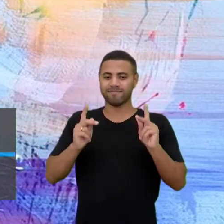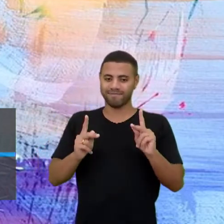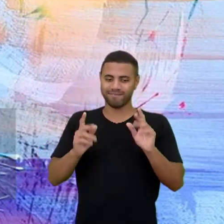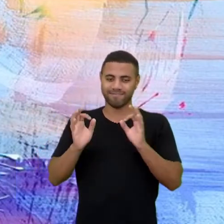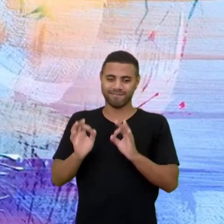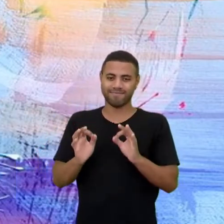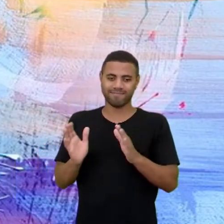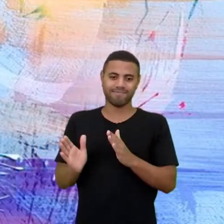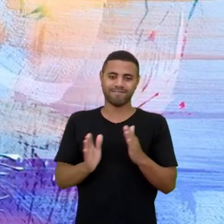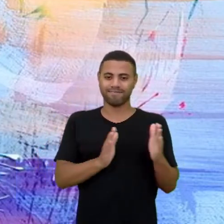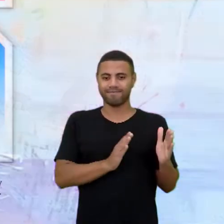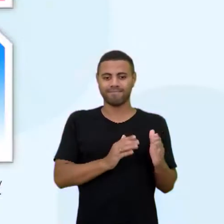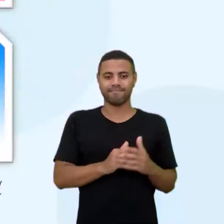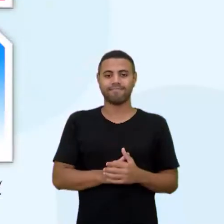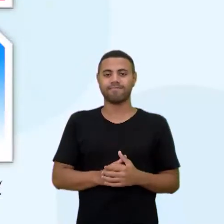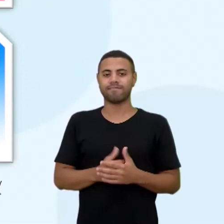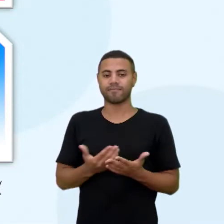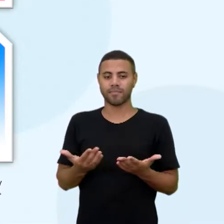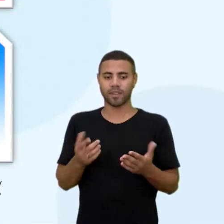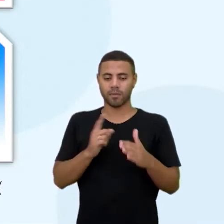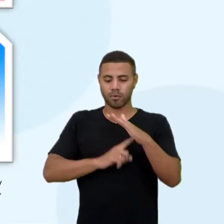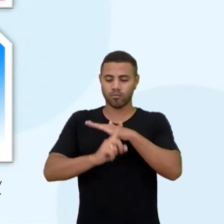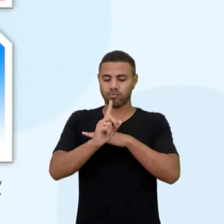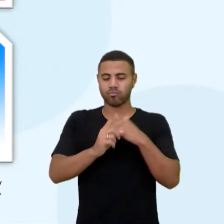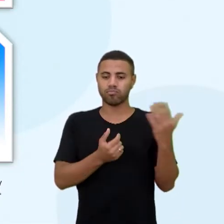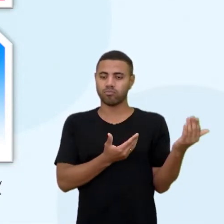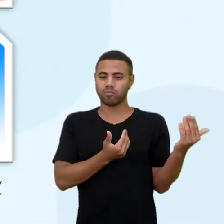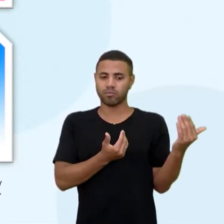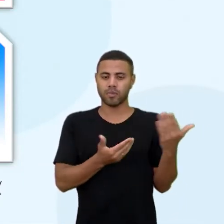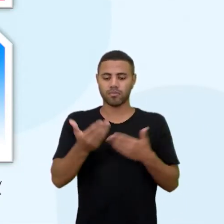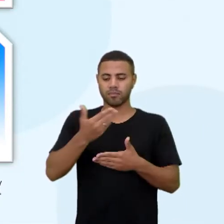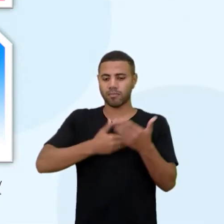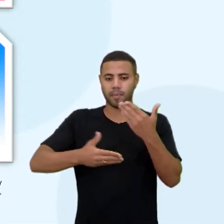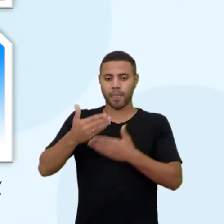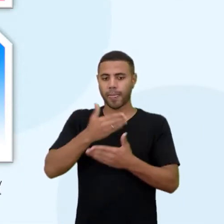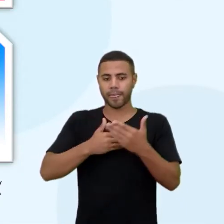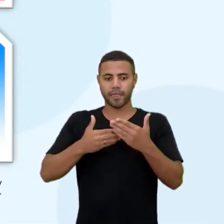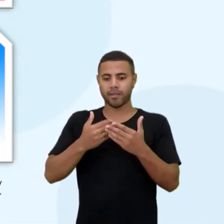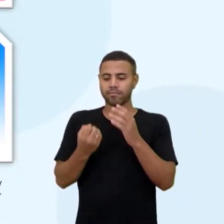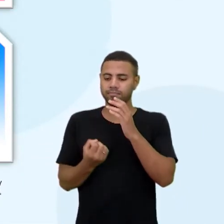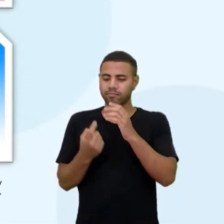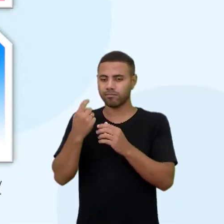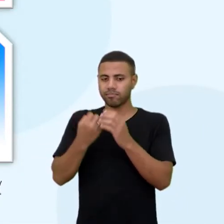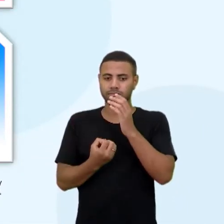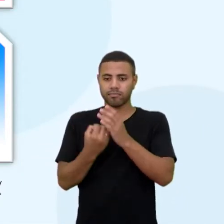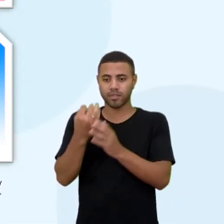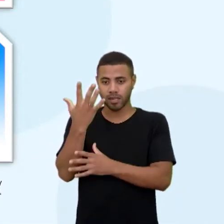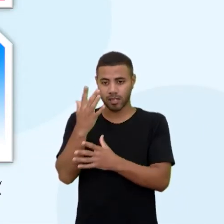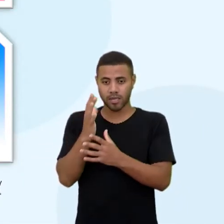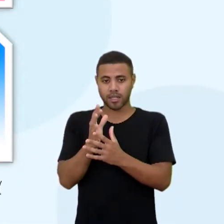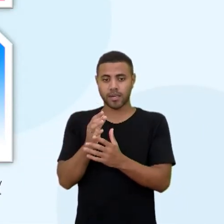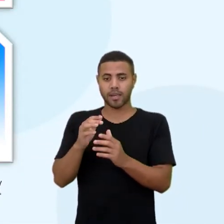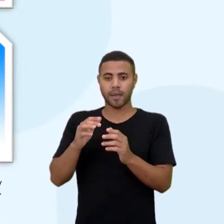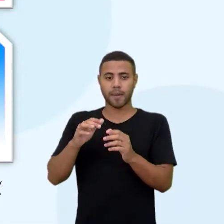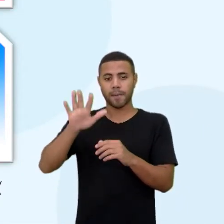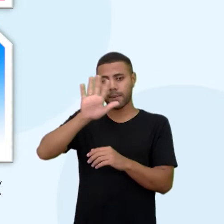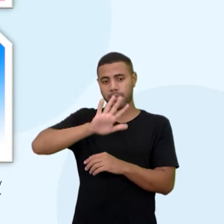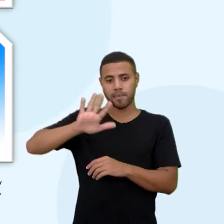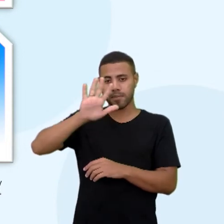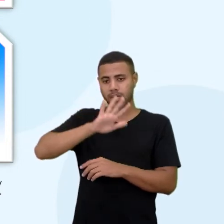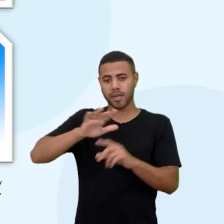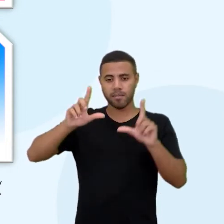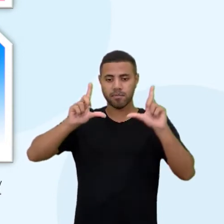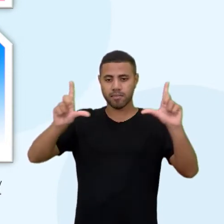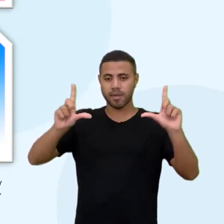só, protagonismo juvenil, interação, construa um mapa mental, que foi a dica que nós demos agora, com diferentes palavras